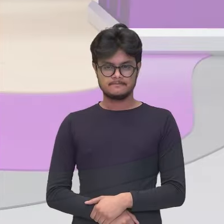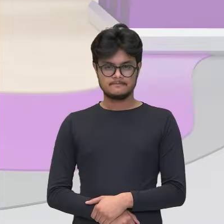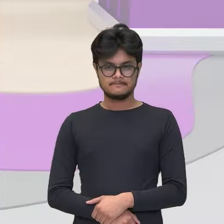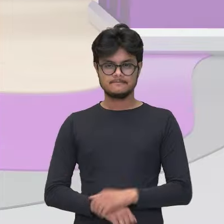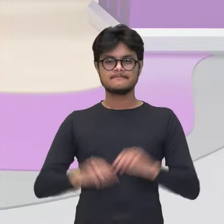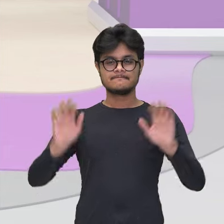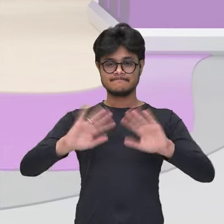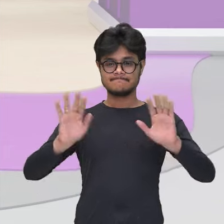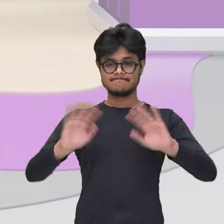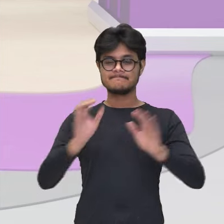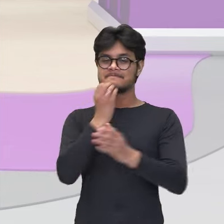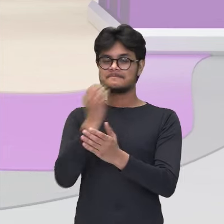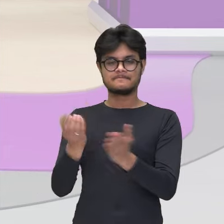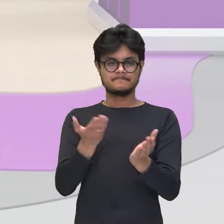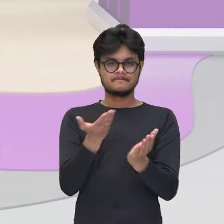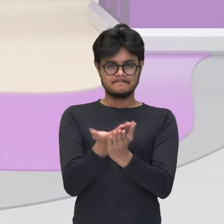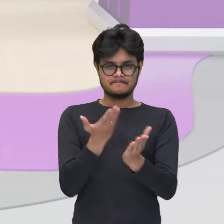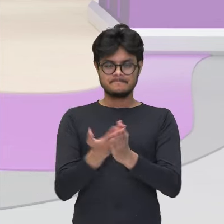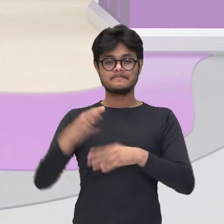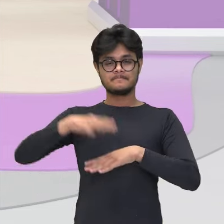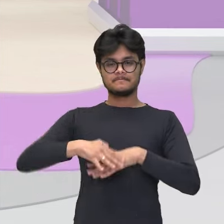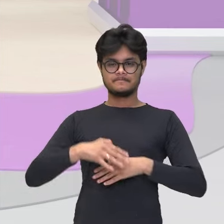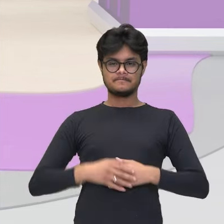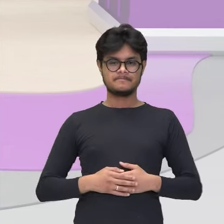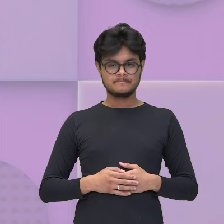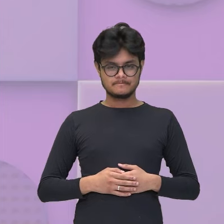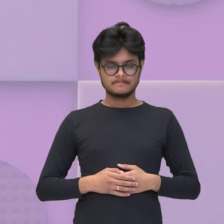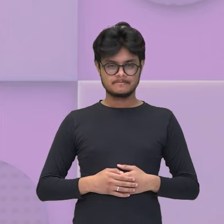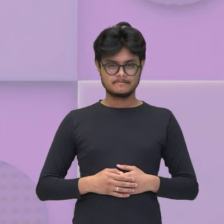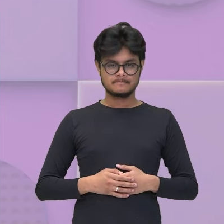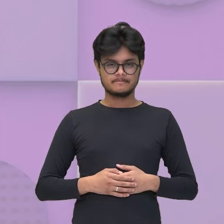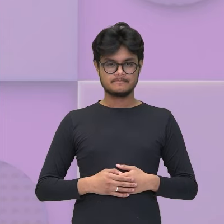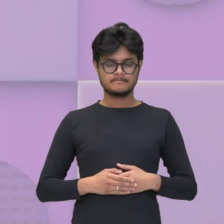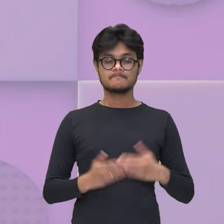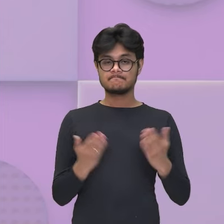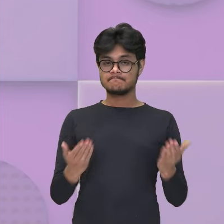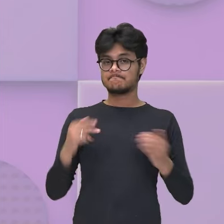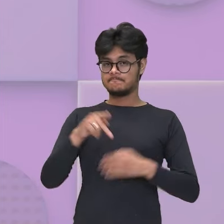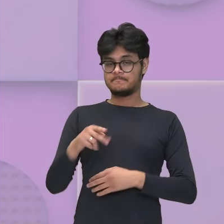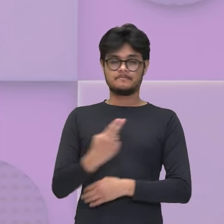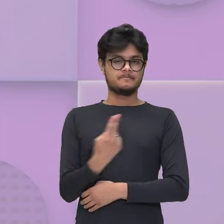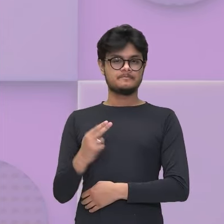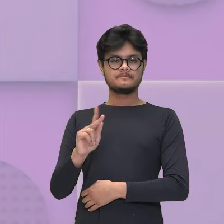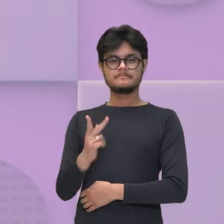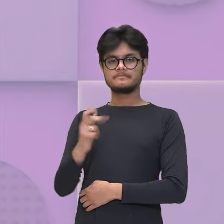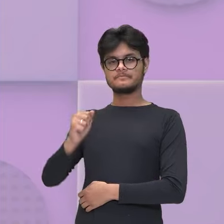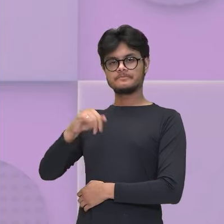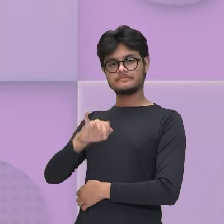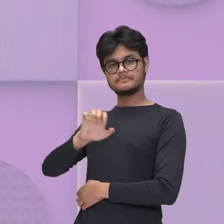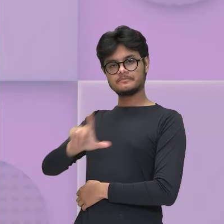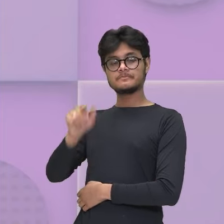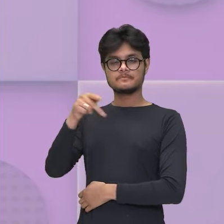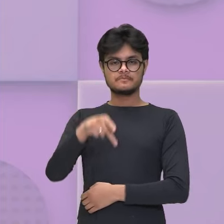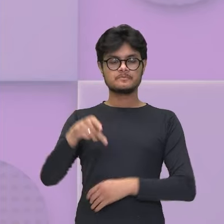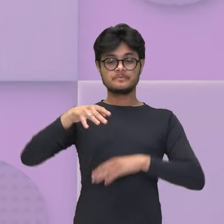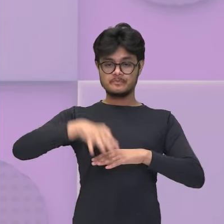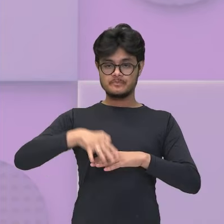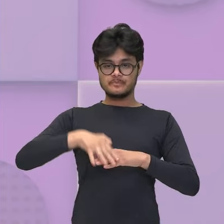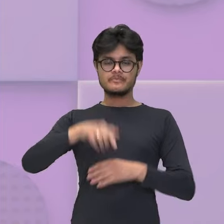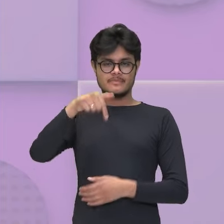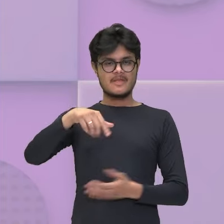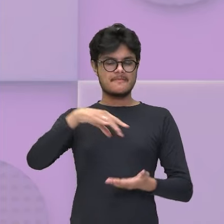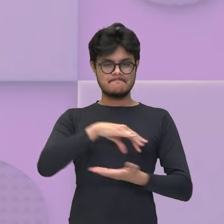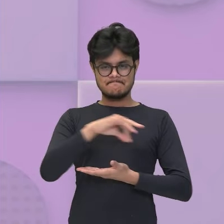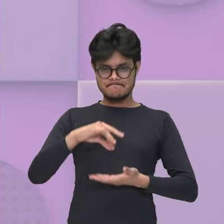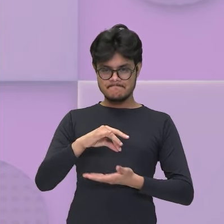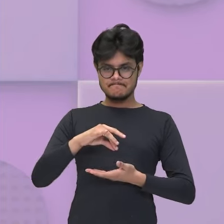Olá, sejam todos bem-vindos a mais uma aula de matemática. Eu sou o professor Aniel Santos, professor de matemática aqui do